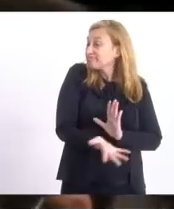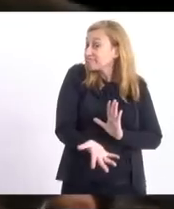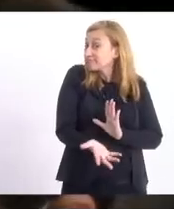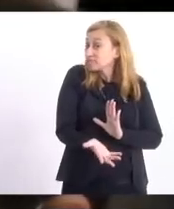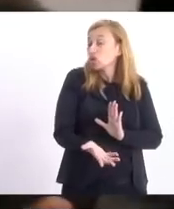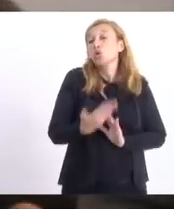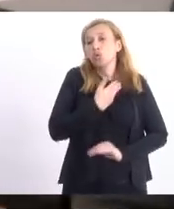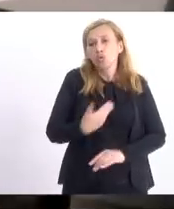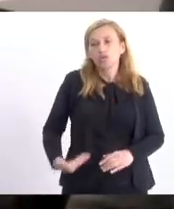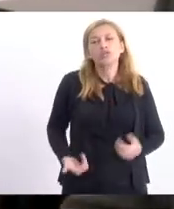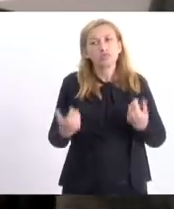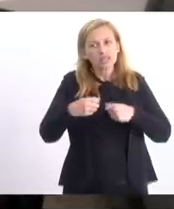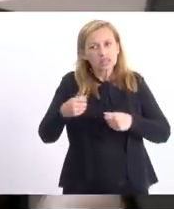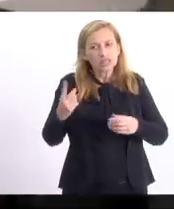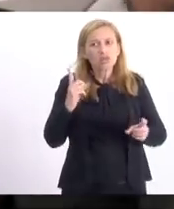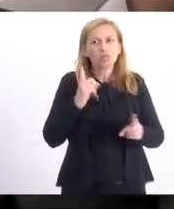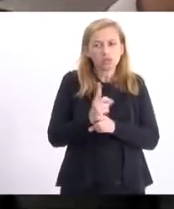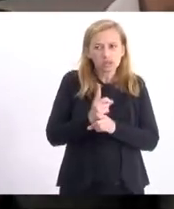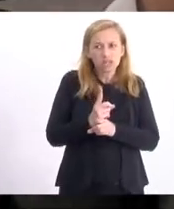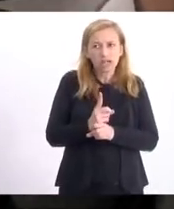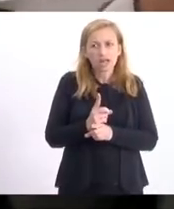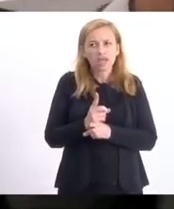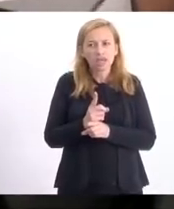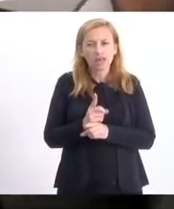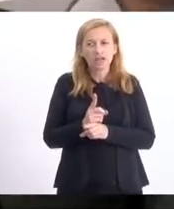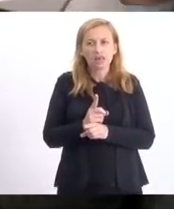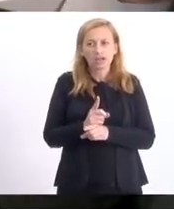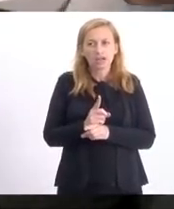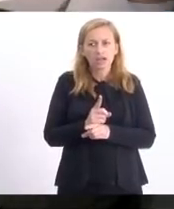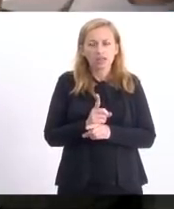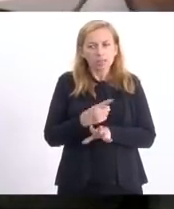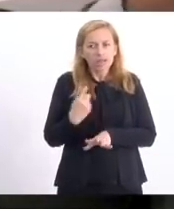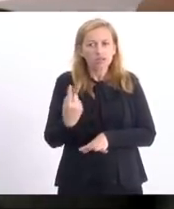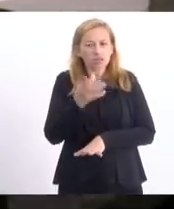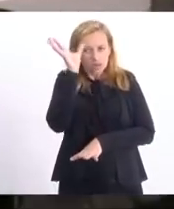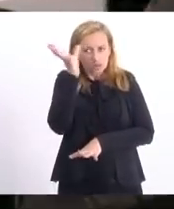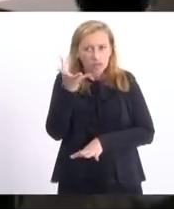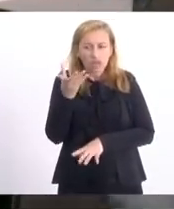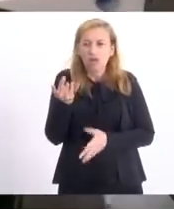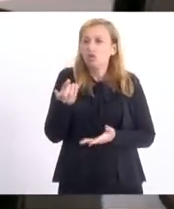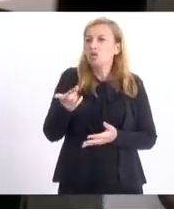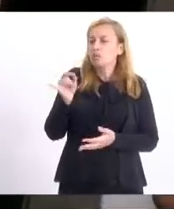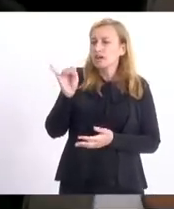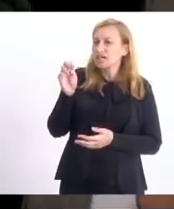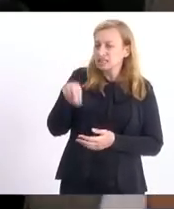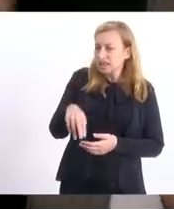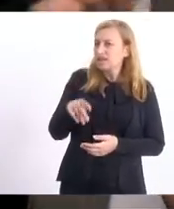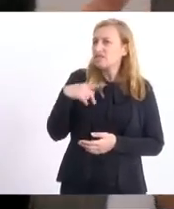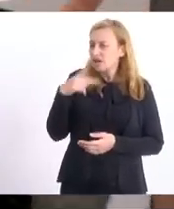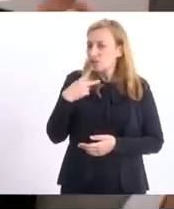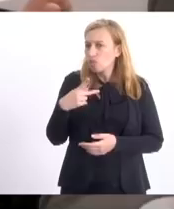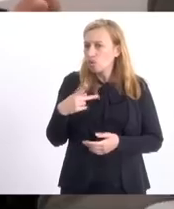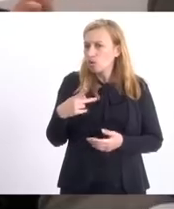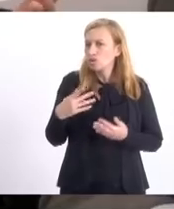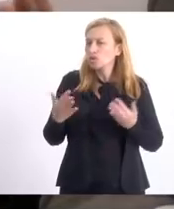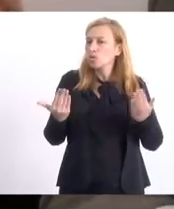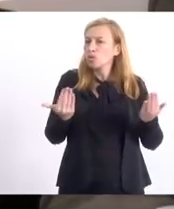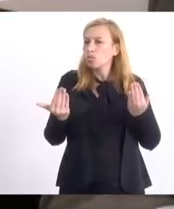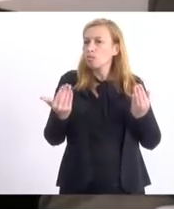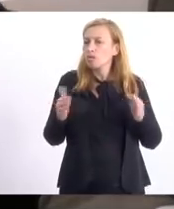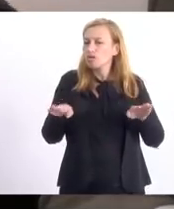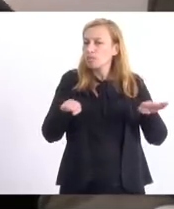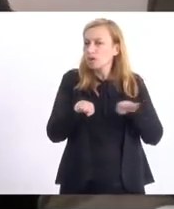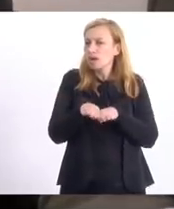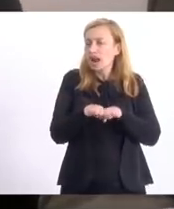O governo vai ter que encontrar uma solução para nós. Porque, como o André falou, na falta de solução, vamos igualar todo mundo a 192.